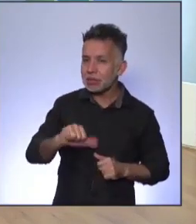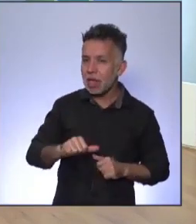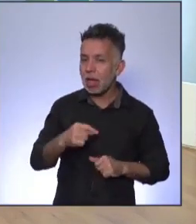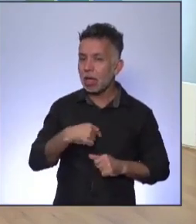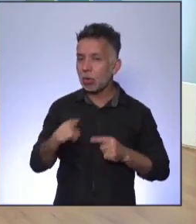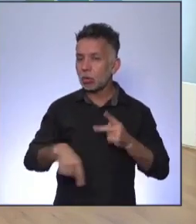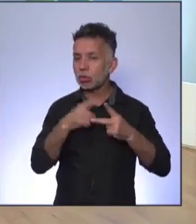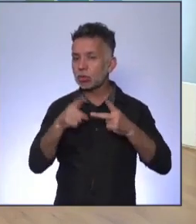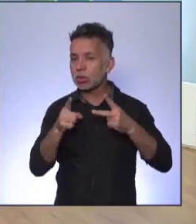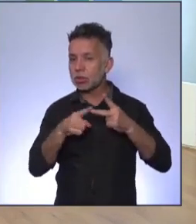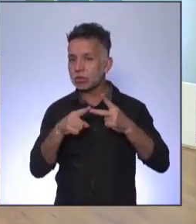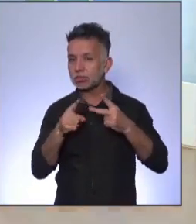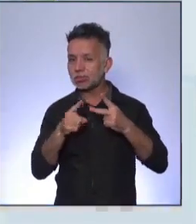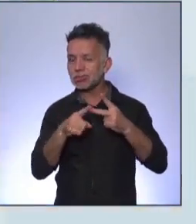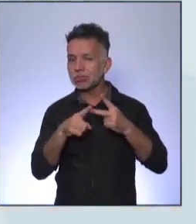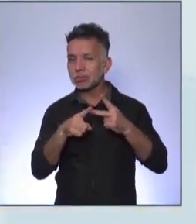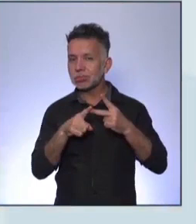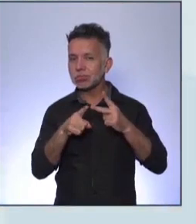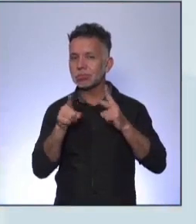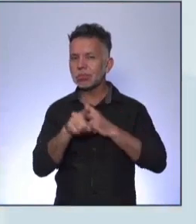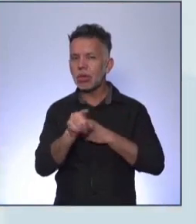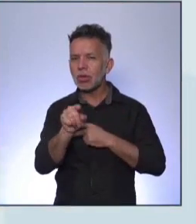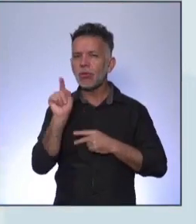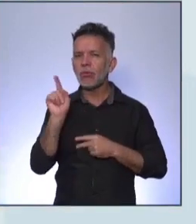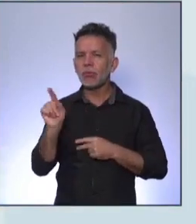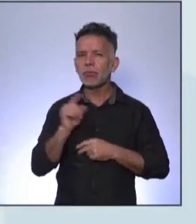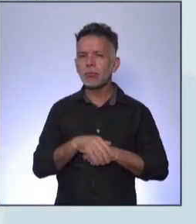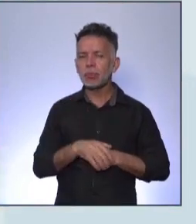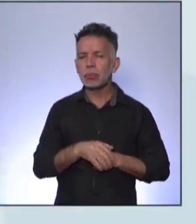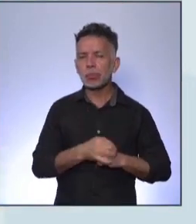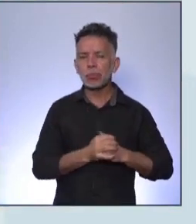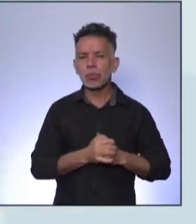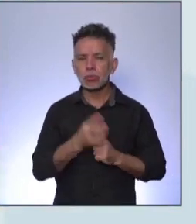colocar na tela para a gente dar uma olhadinha?